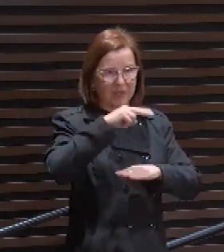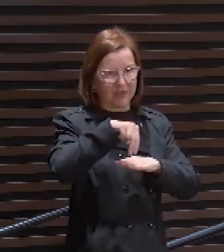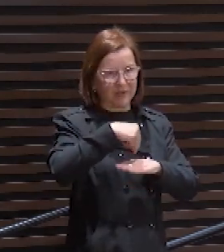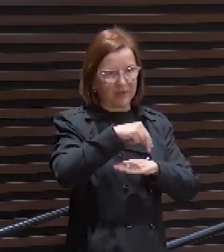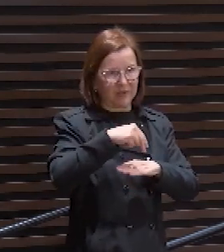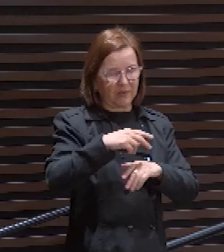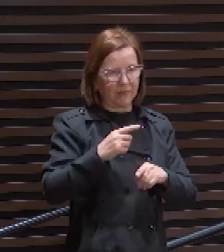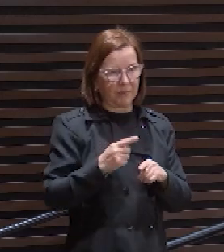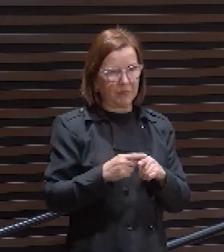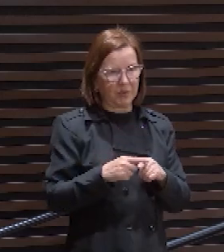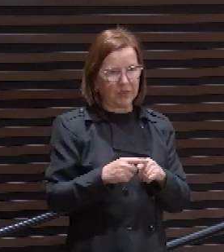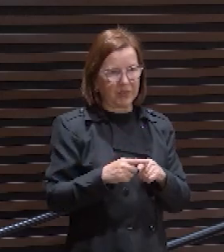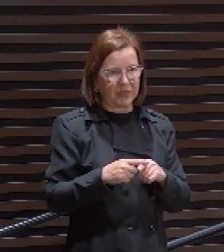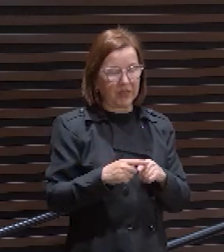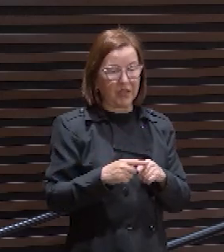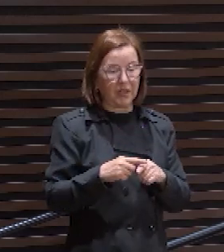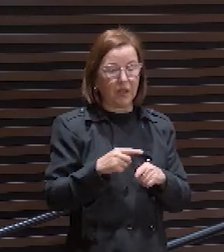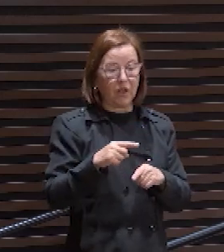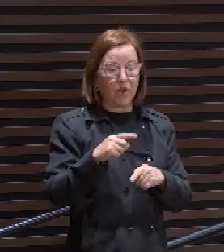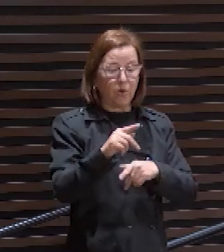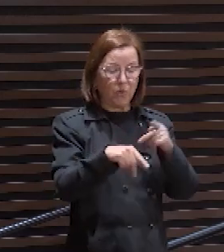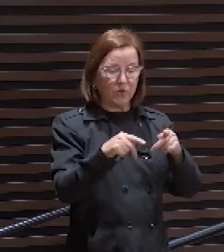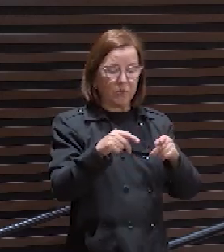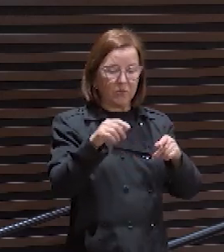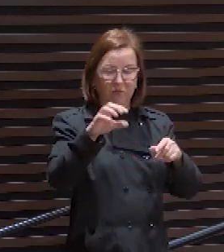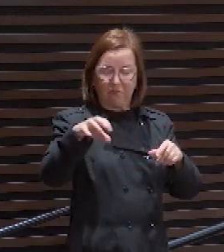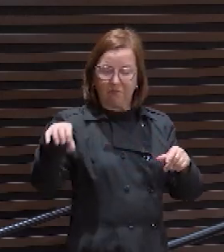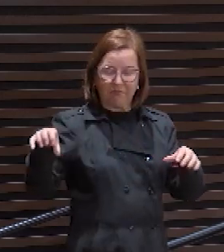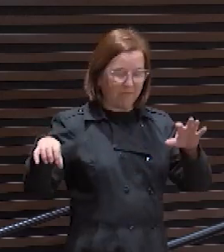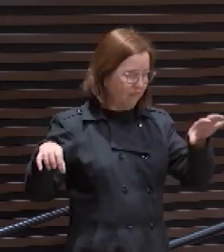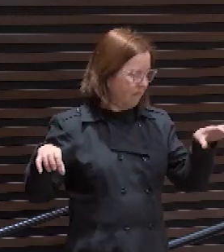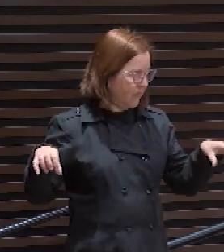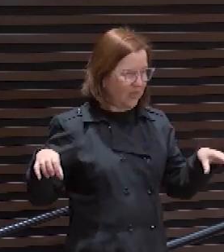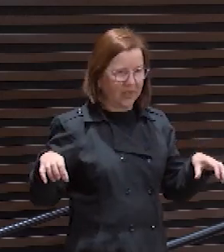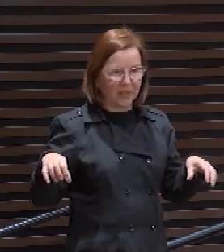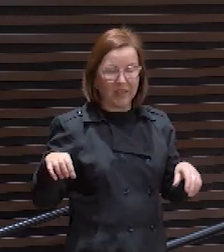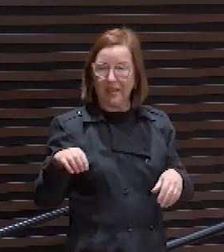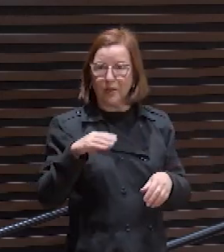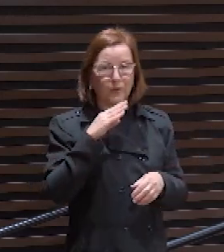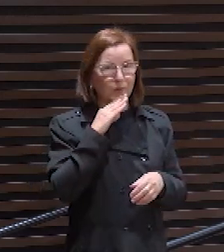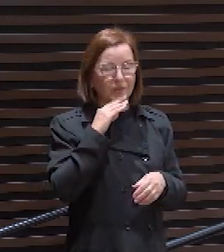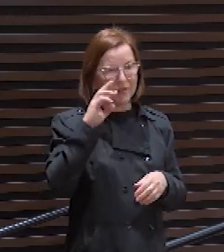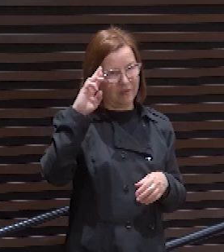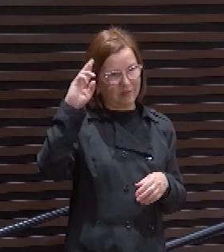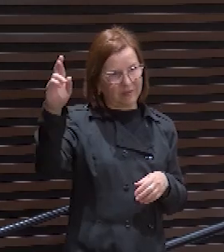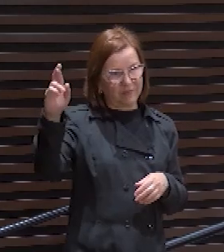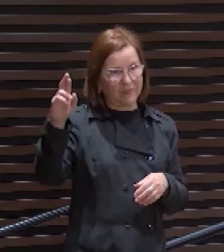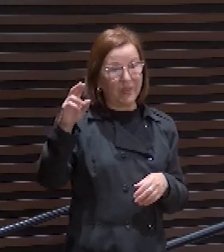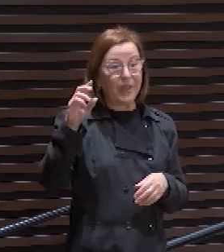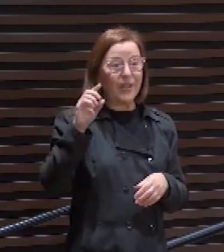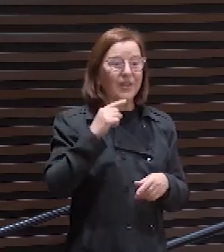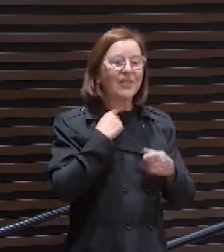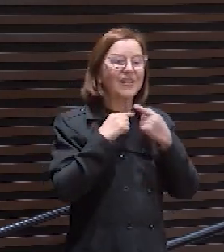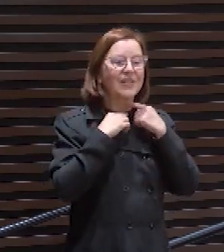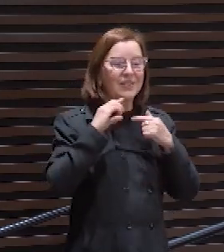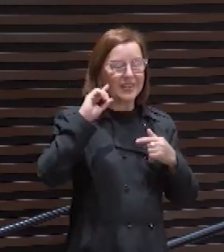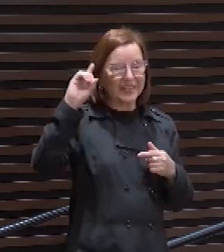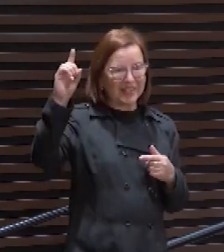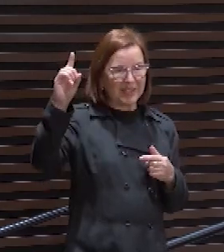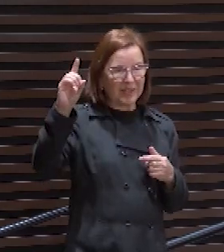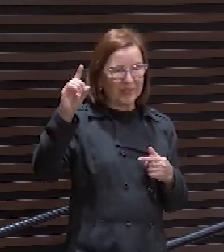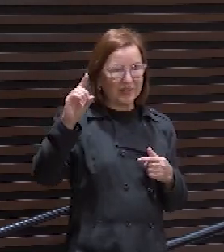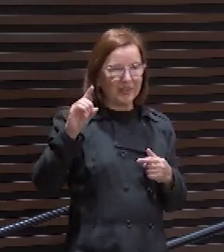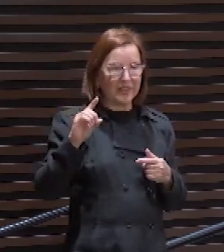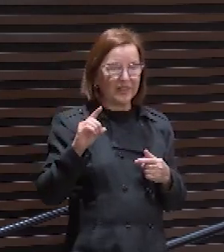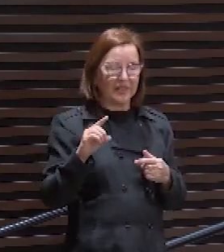não conheciam ao Senhor. Eles conheciam. O desejo de Deus é que as outras nações pudessem ver a glória de Deus